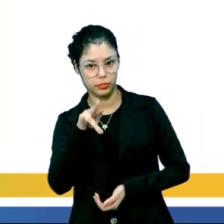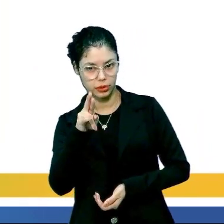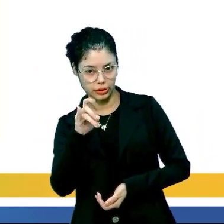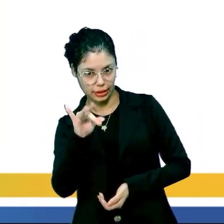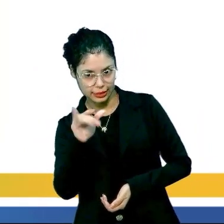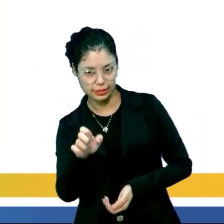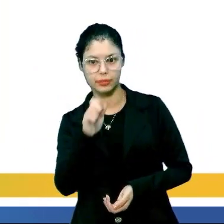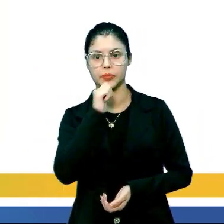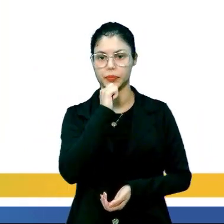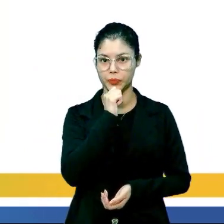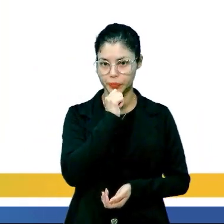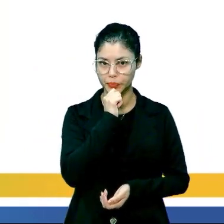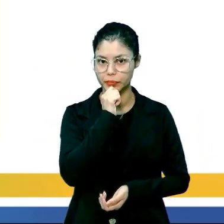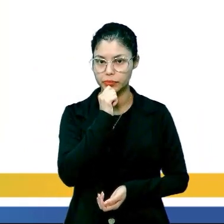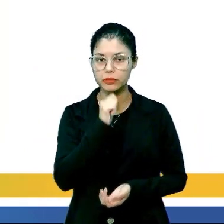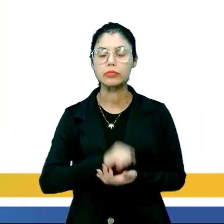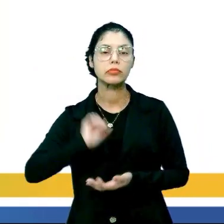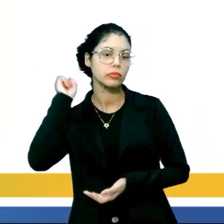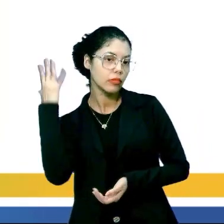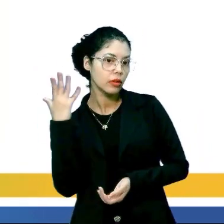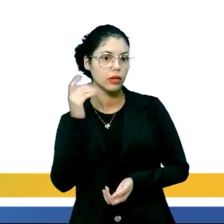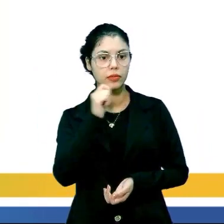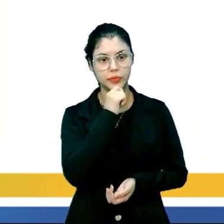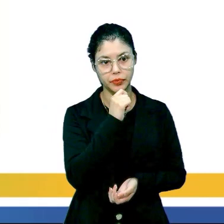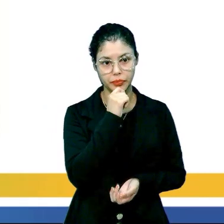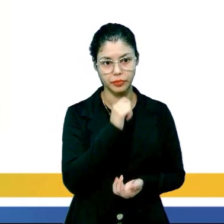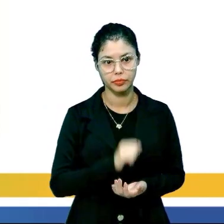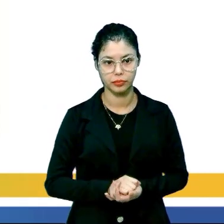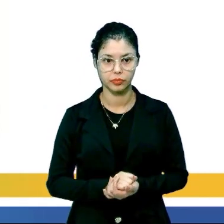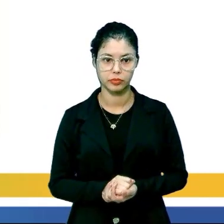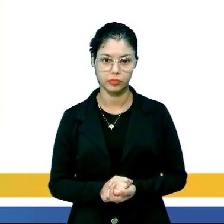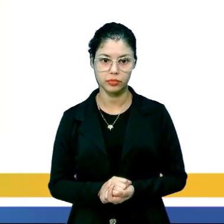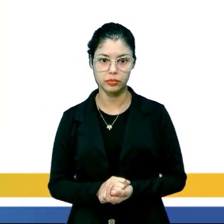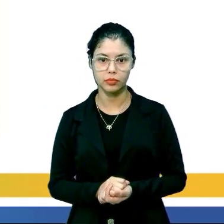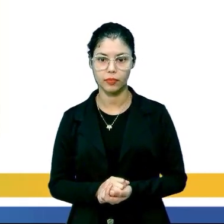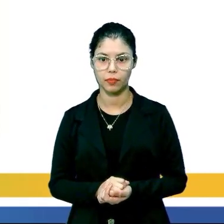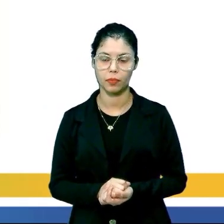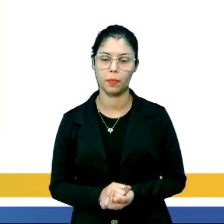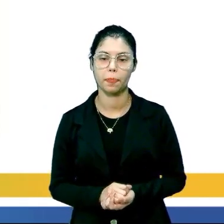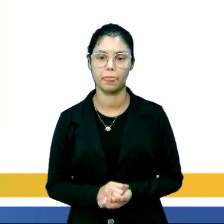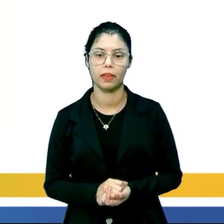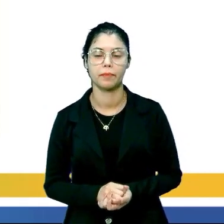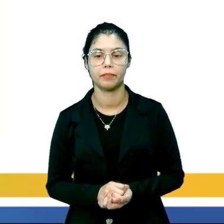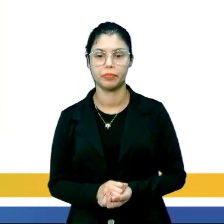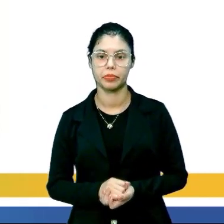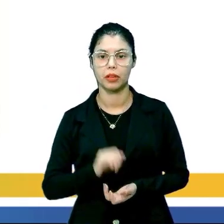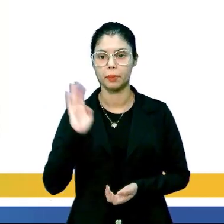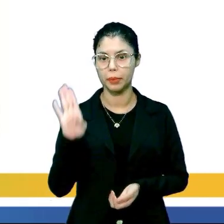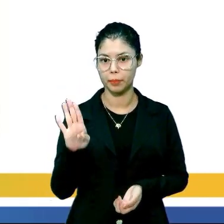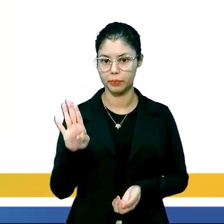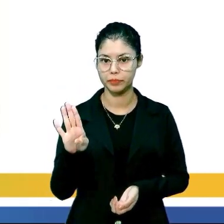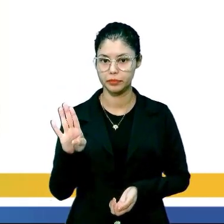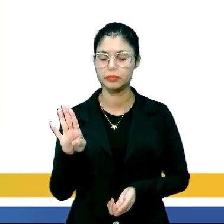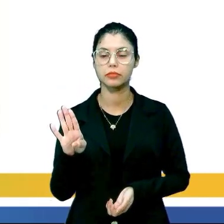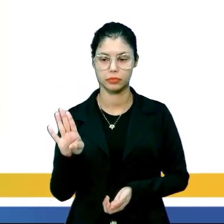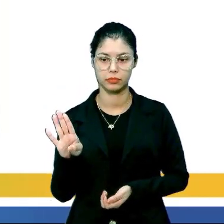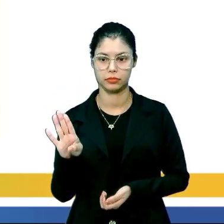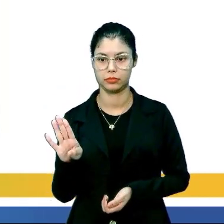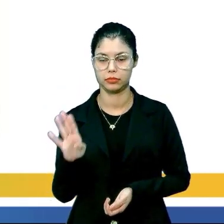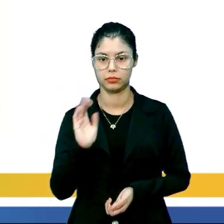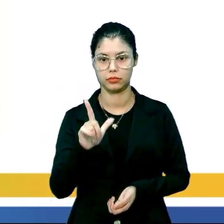tá certo? No caso aqui da célula linfóide, temos o linfócito B, que ele